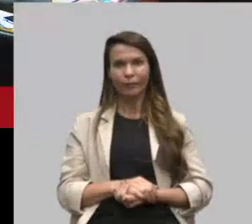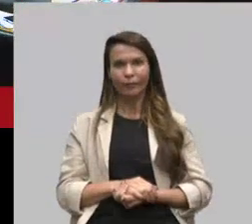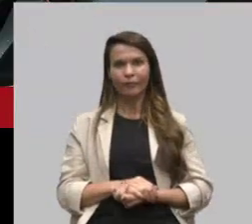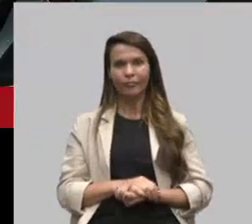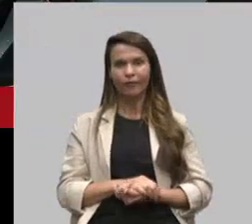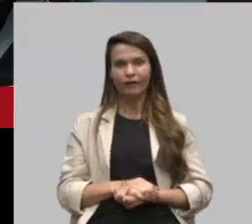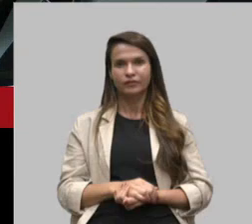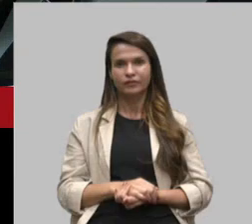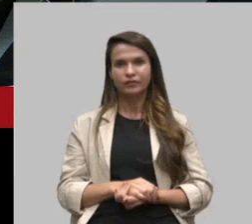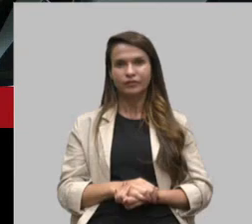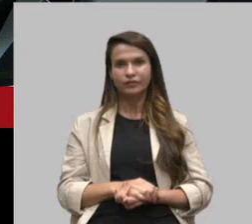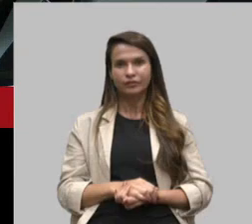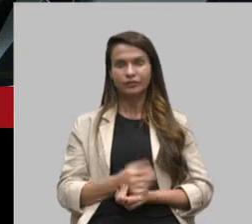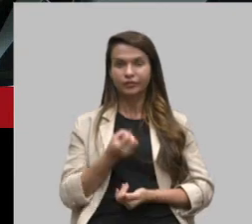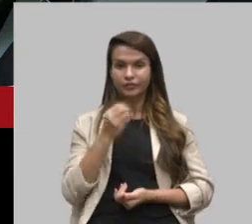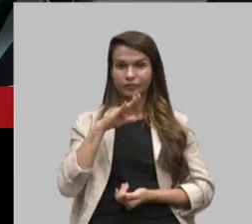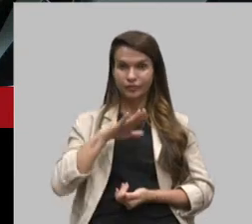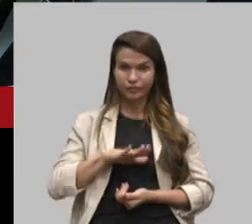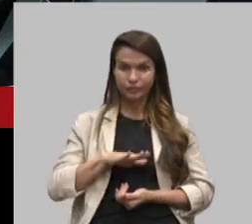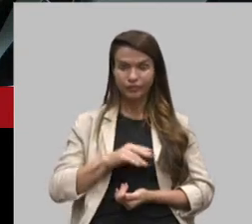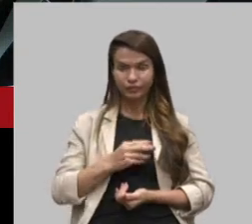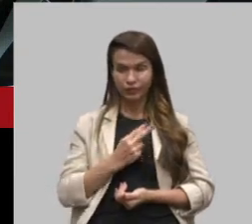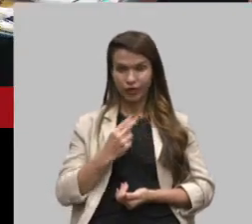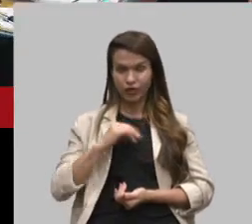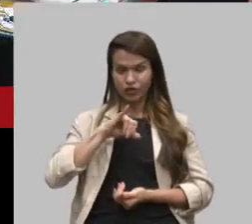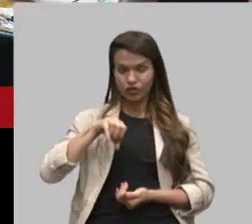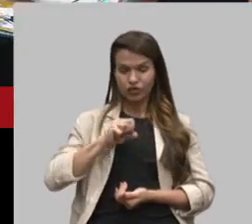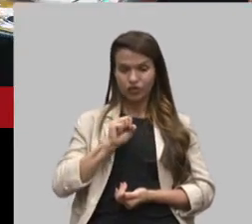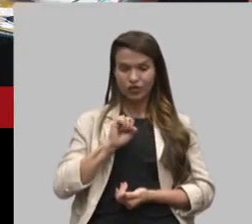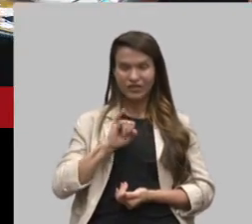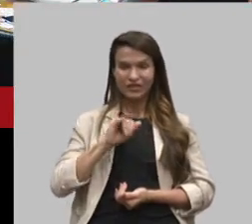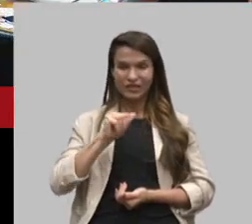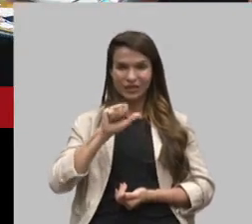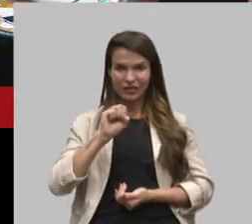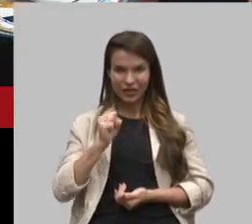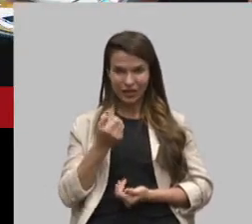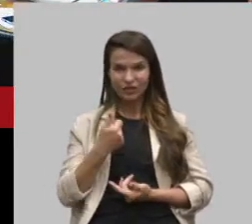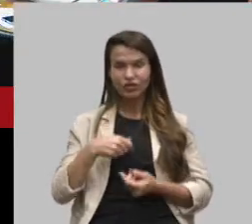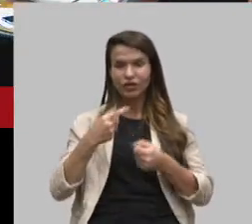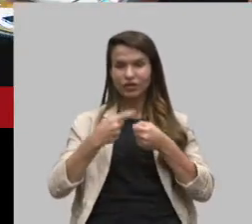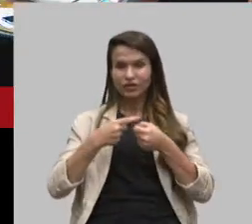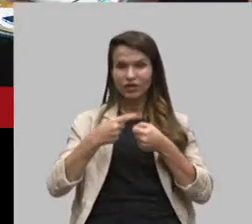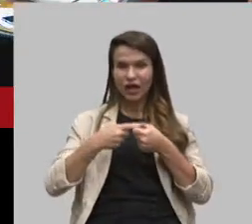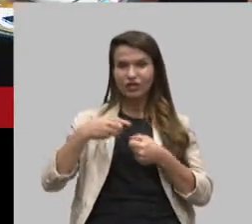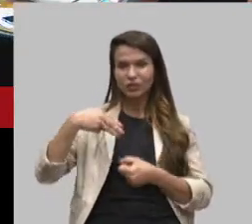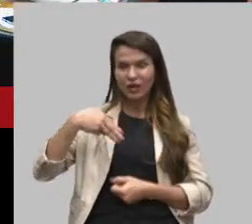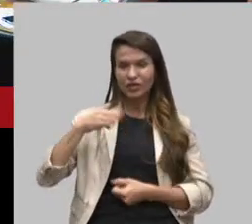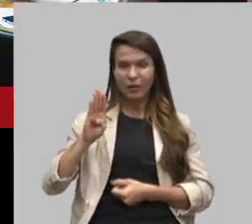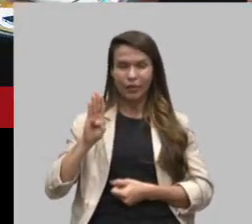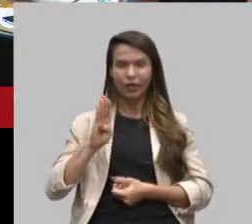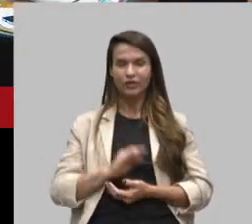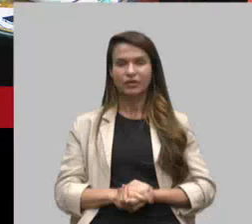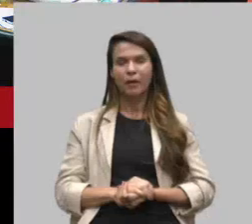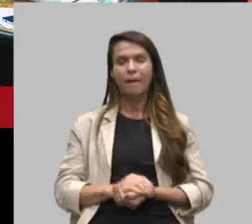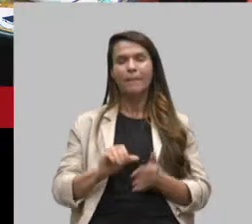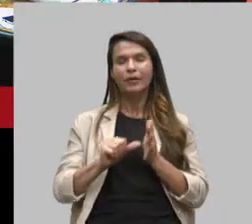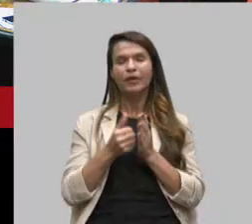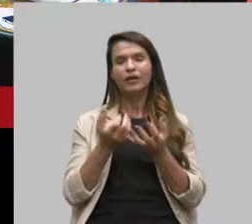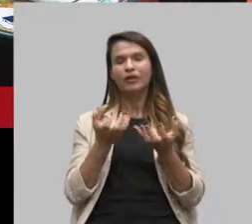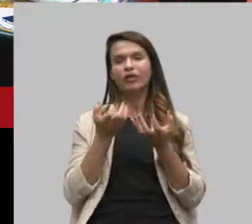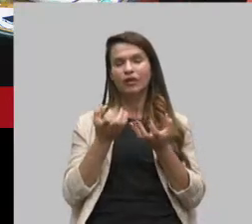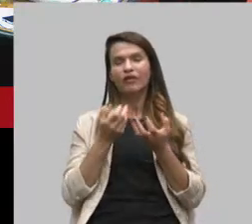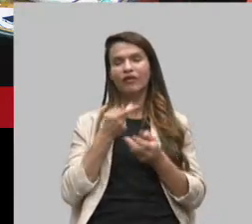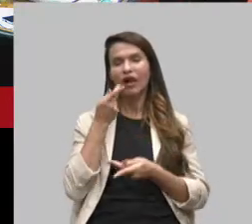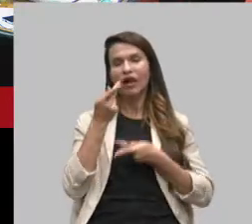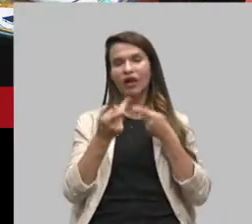obrigada boa tarde meu nome é Josias Ferreira Correa sou de Matias Barbosa primeiramente queria dizer que nós